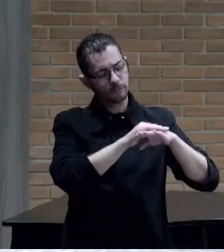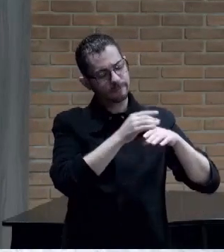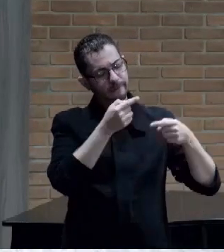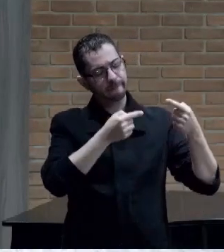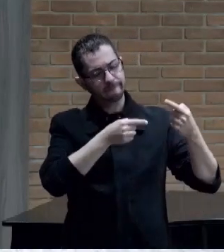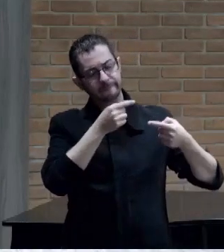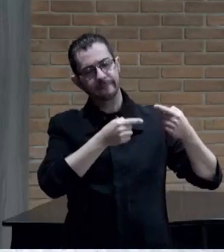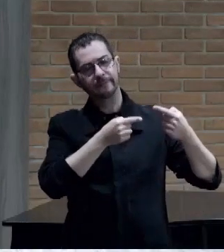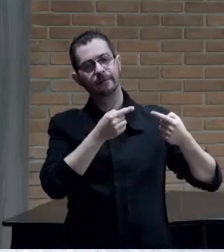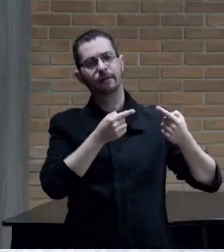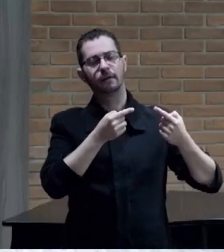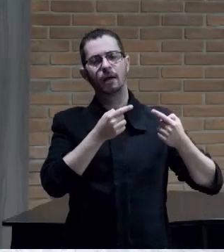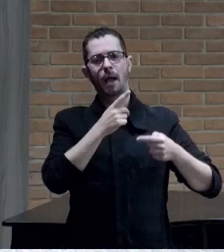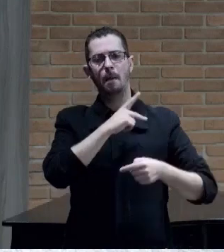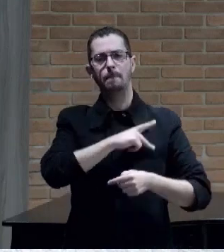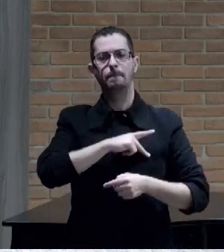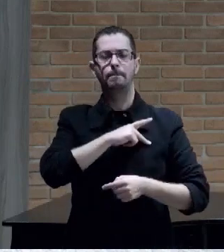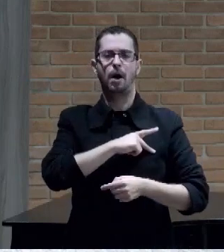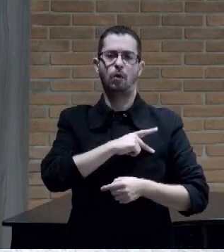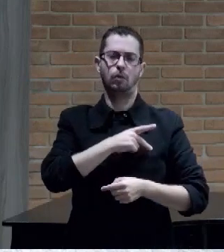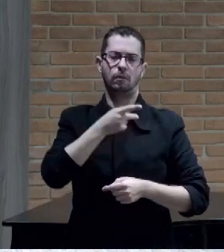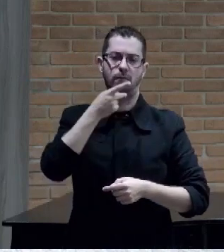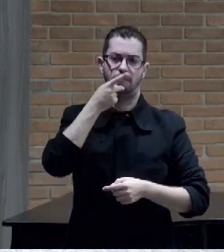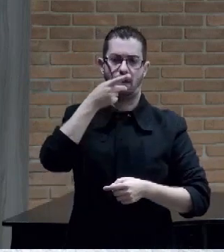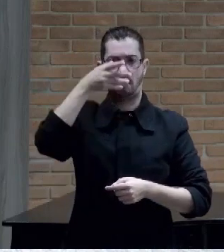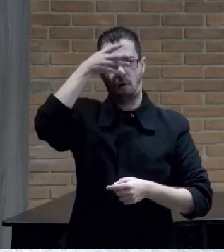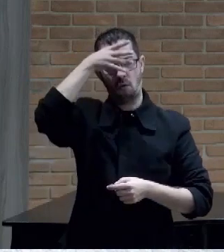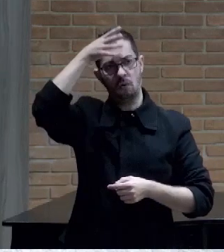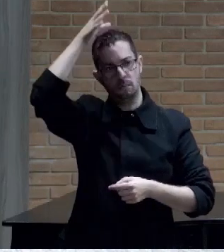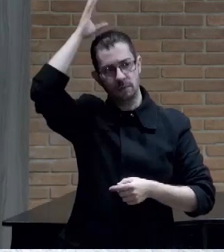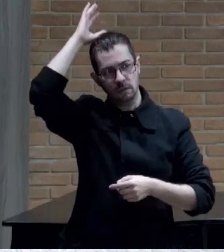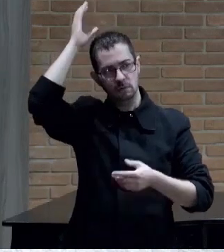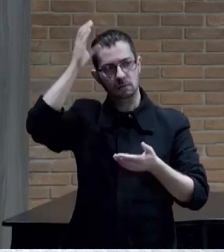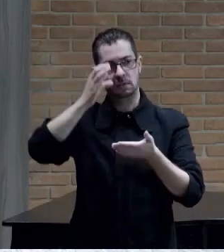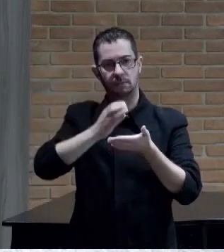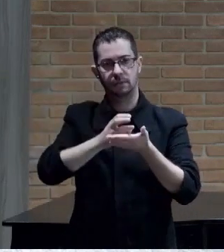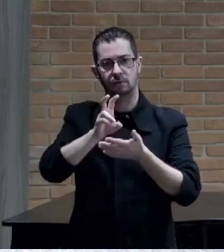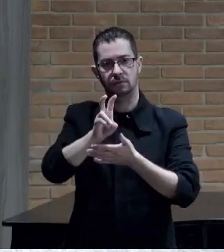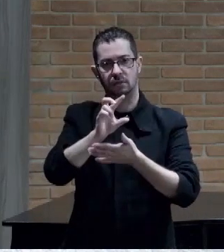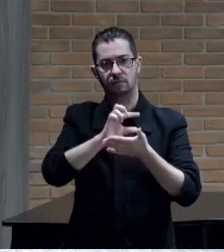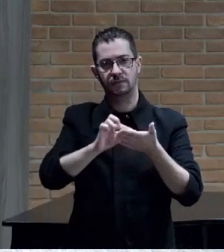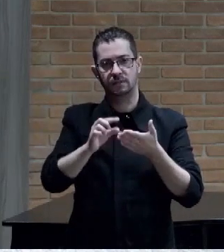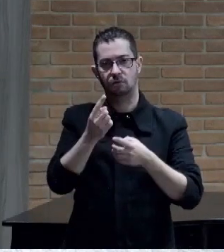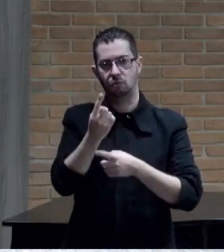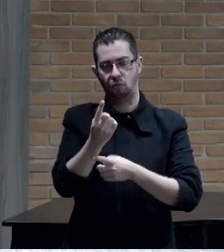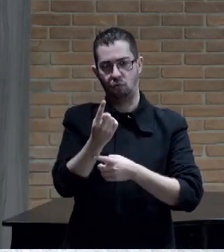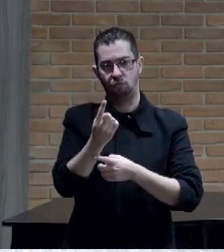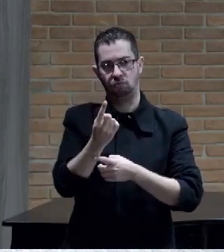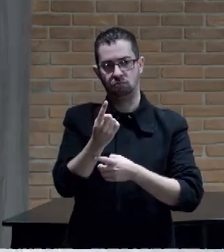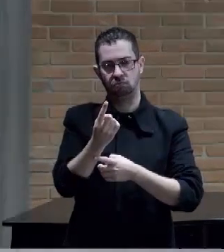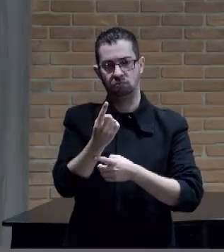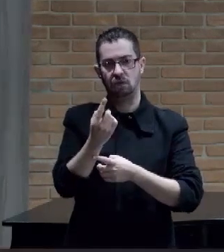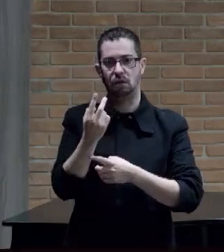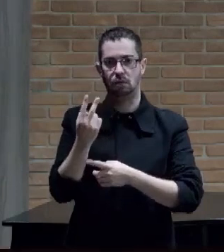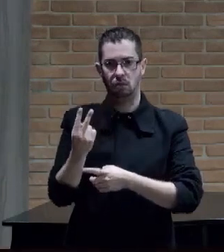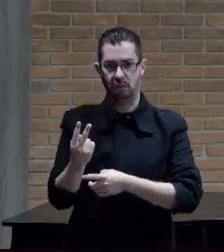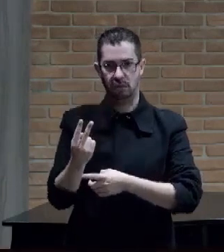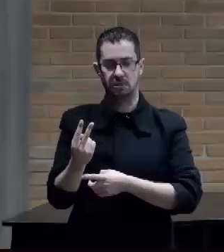Mas o que Paulo vai dizer lá em Romanos, capítulo 5, versículos 1 e 2? Ele diz assim o